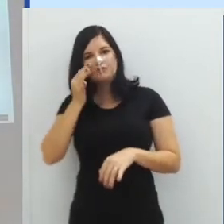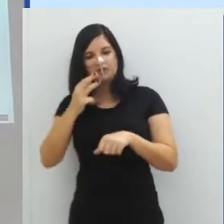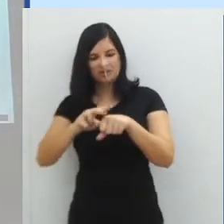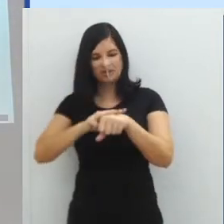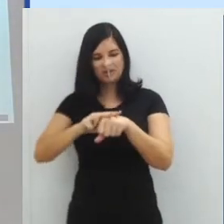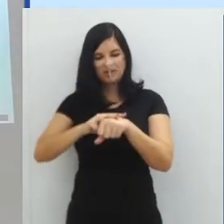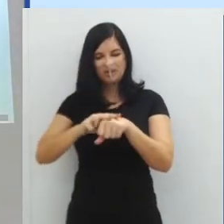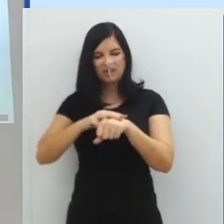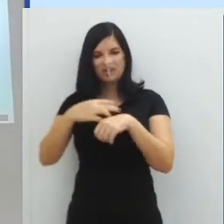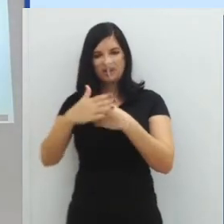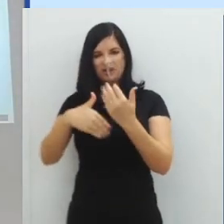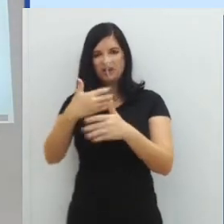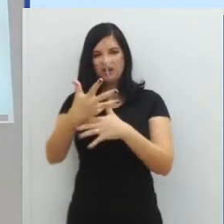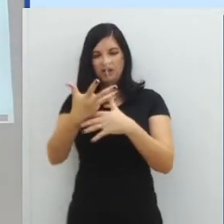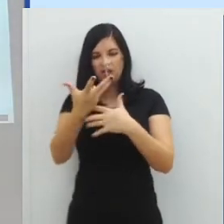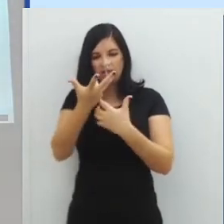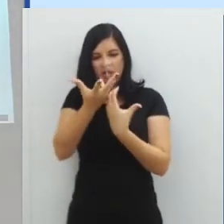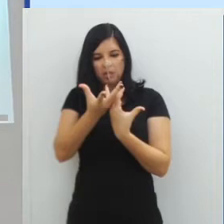apodrecimento